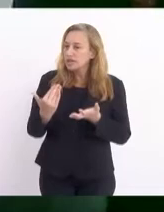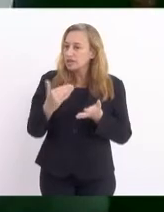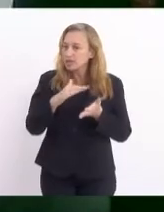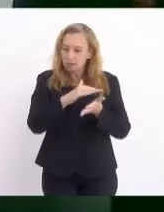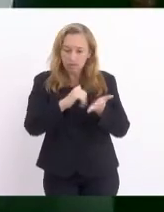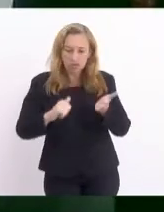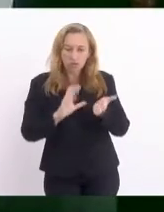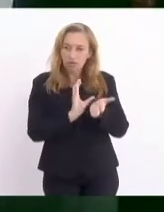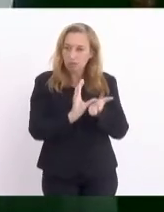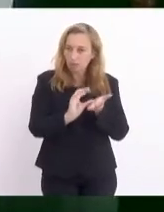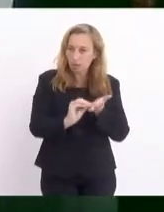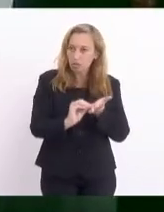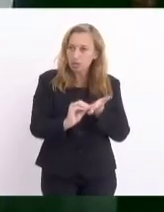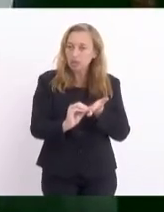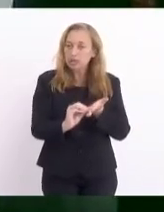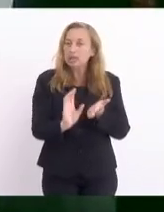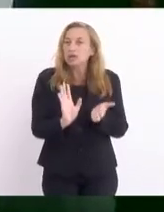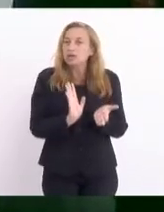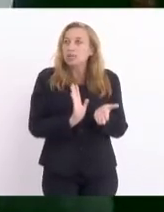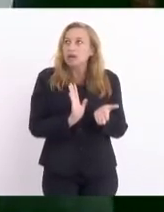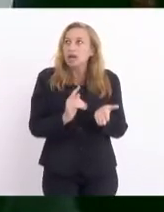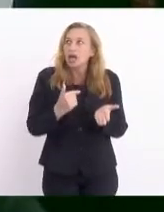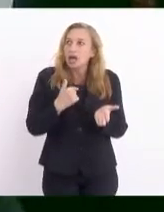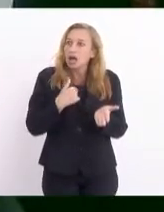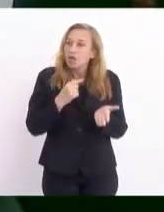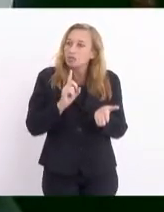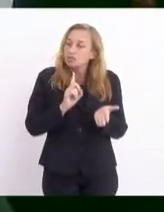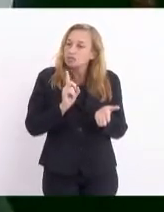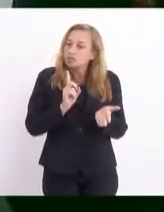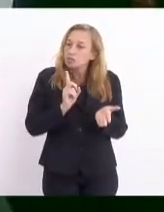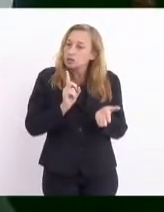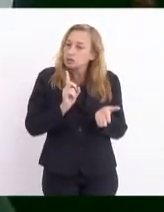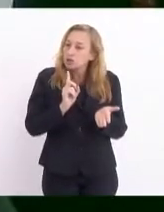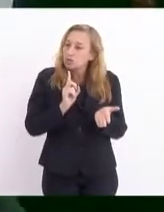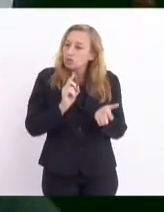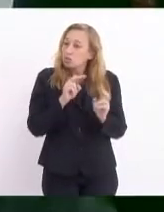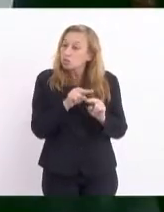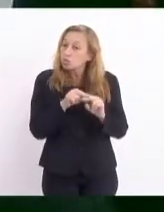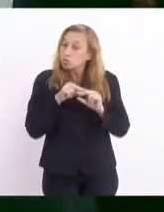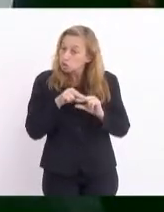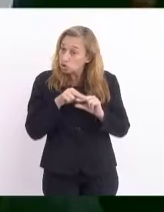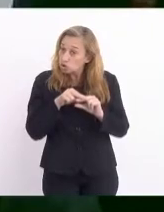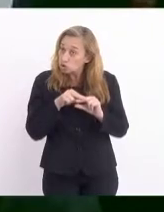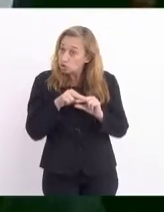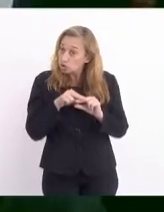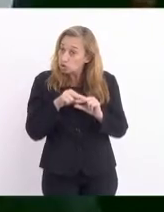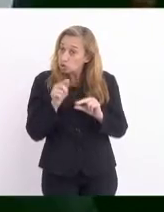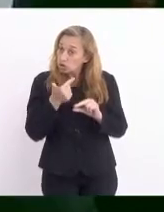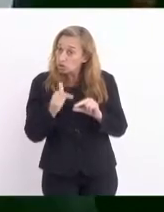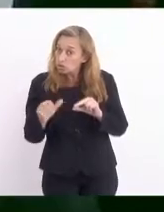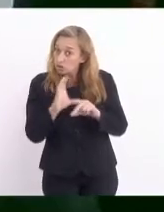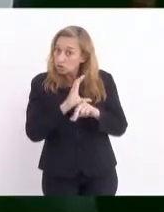da pauta para que eu não por conta dessa ADIM, não fosse